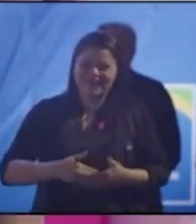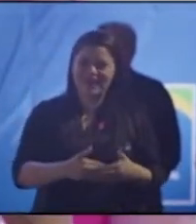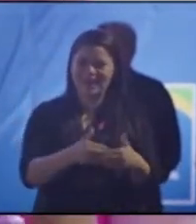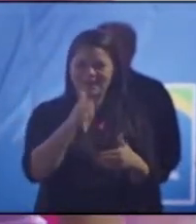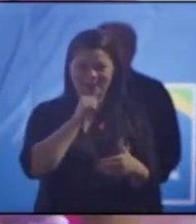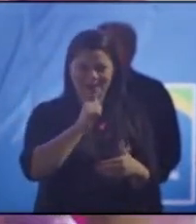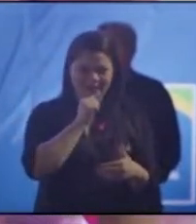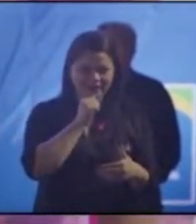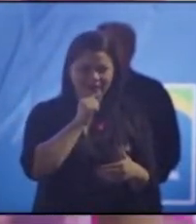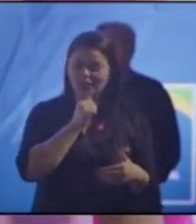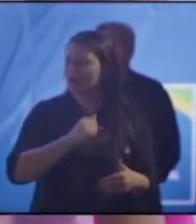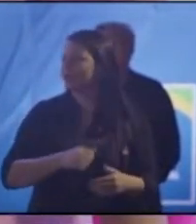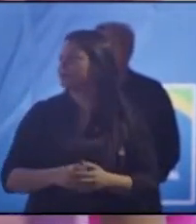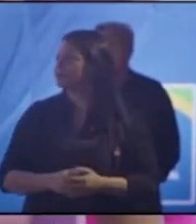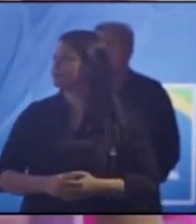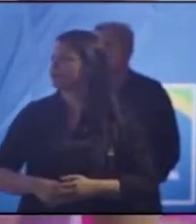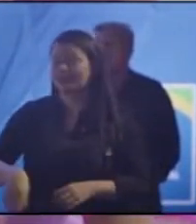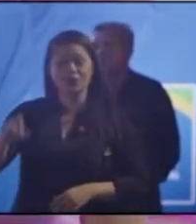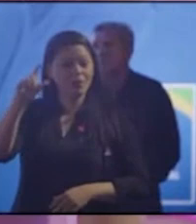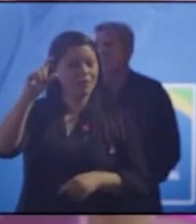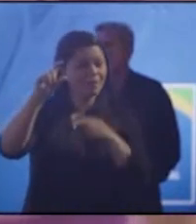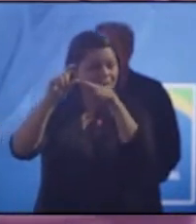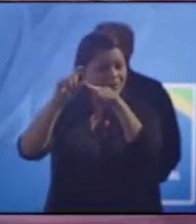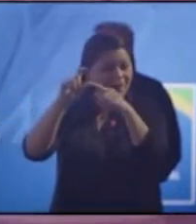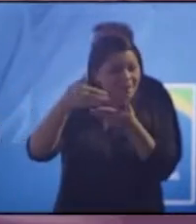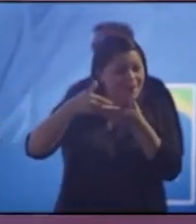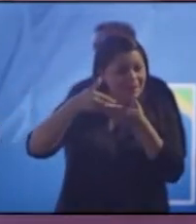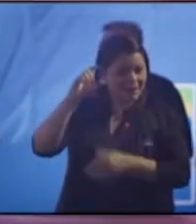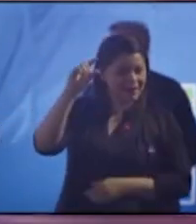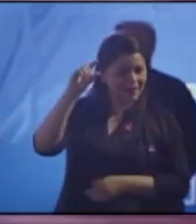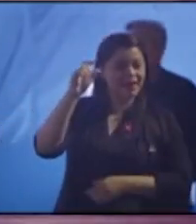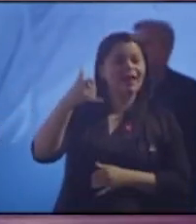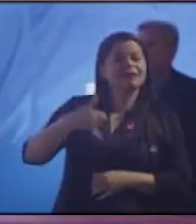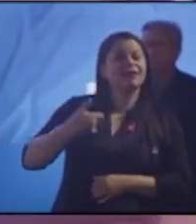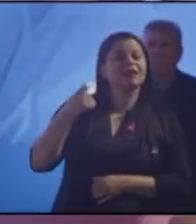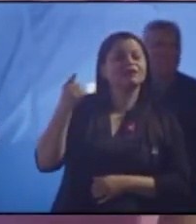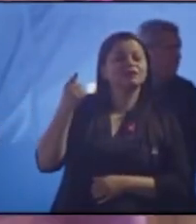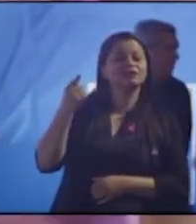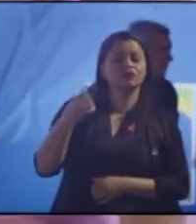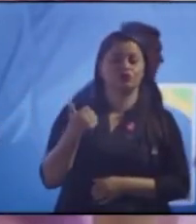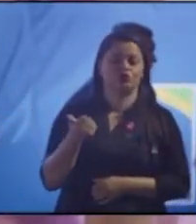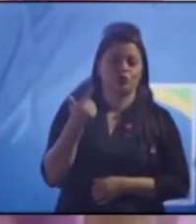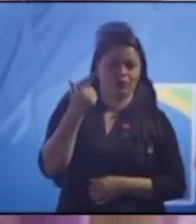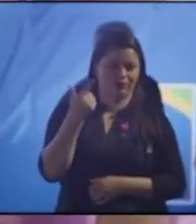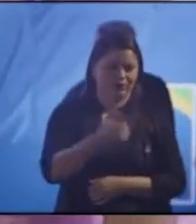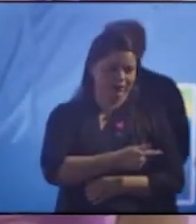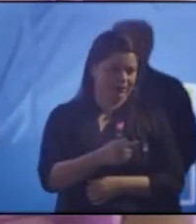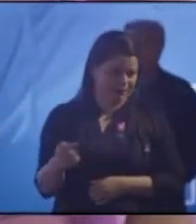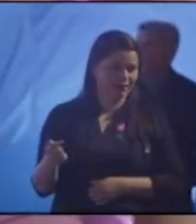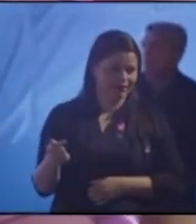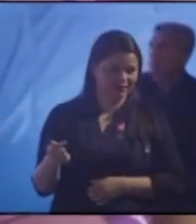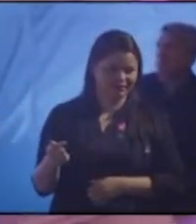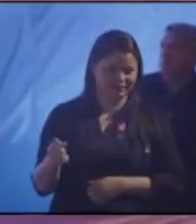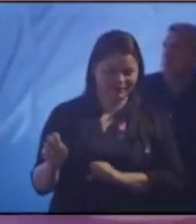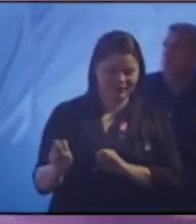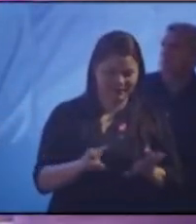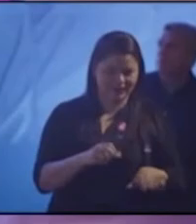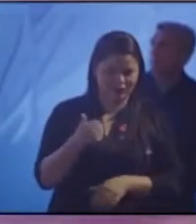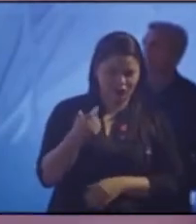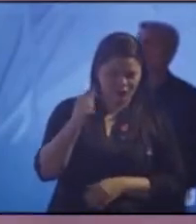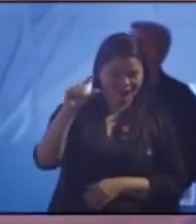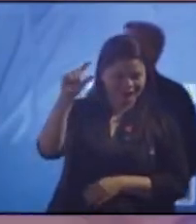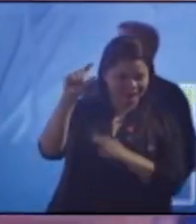Esse bebezinho aqui, ele tem 12 semanas. A ex-juíza estava